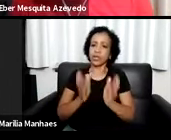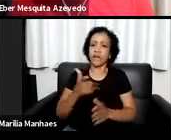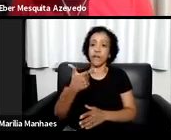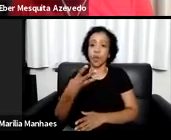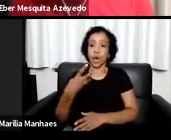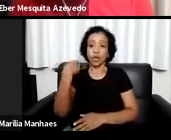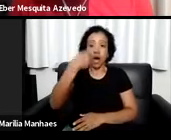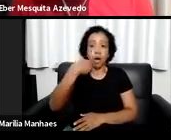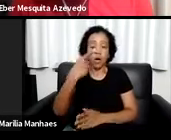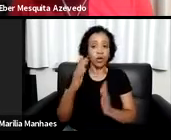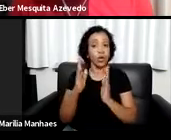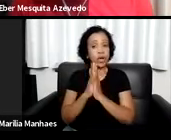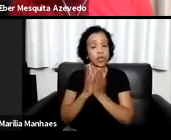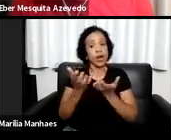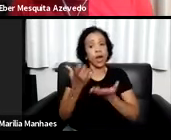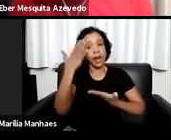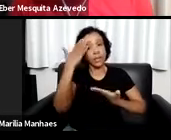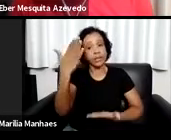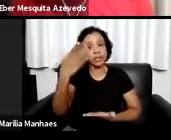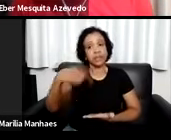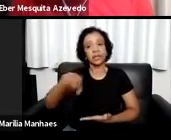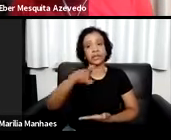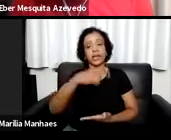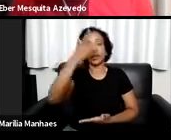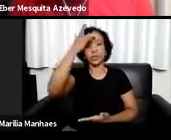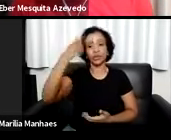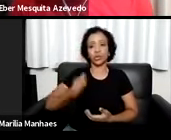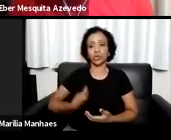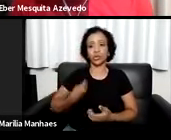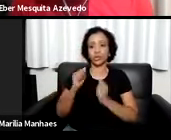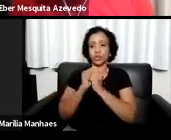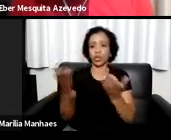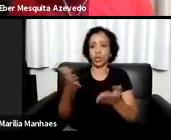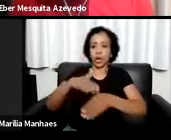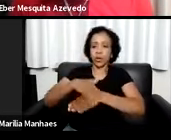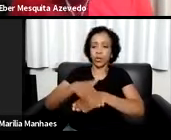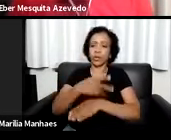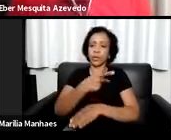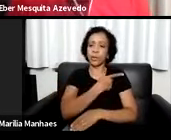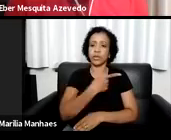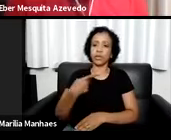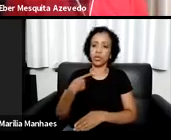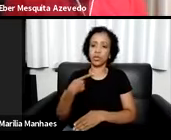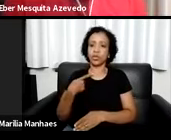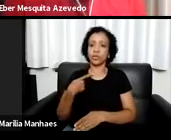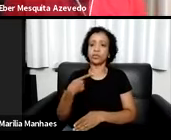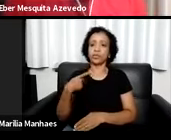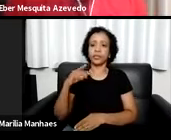de oração. Eu quero apresentar as pessoas que estão conosco nesta noite,